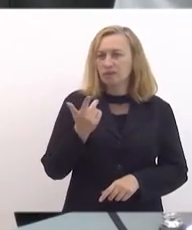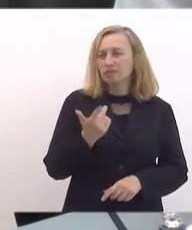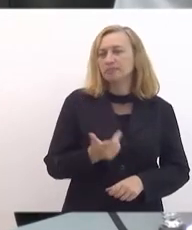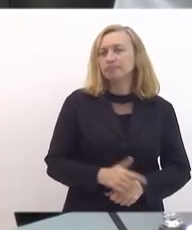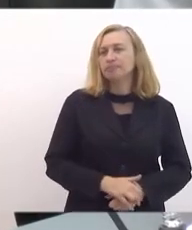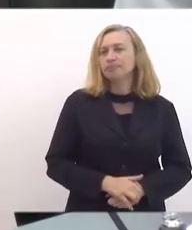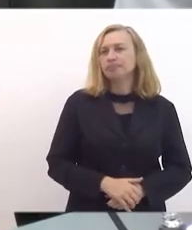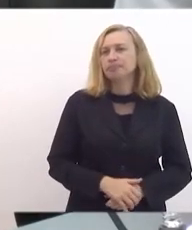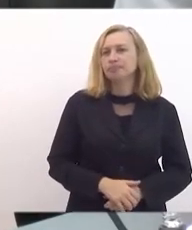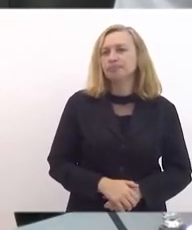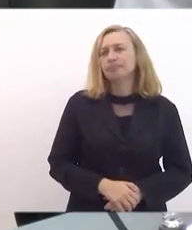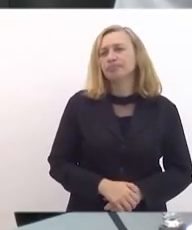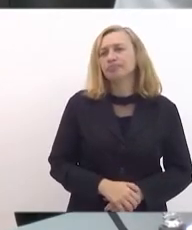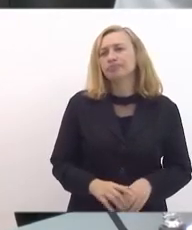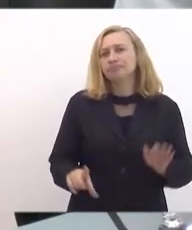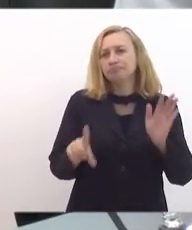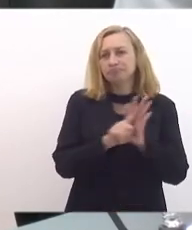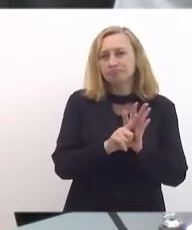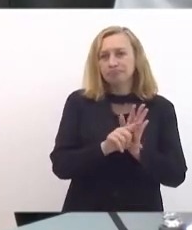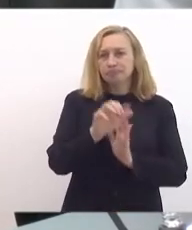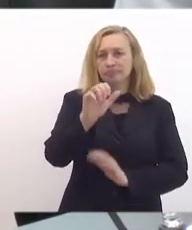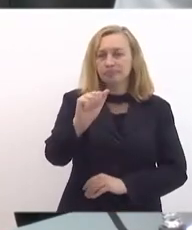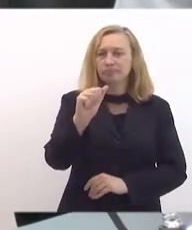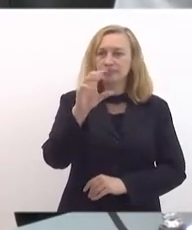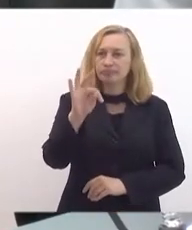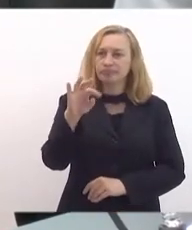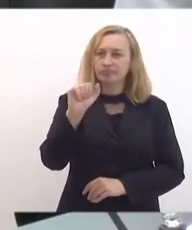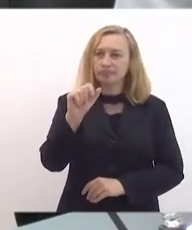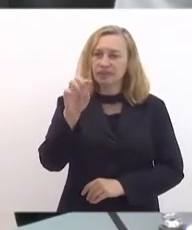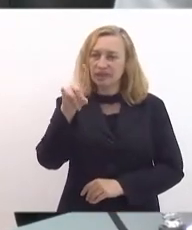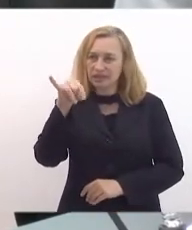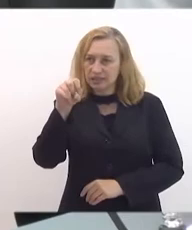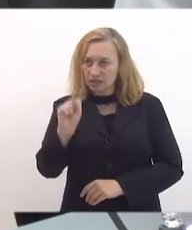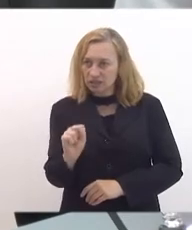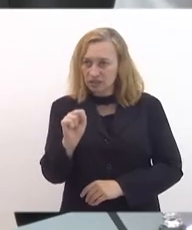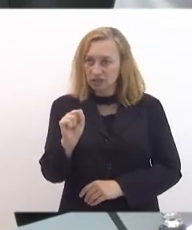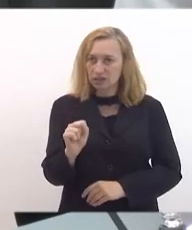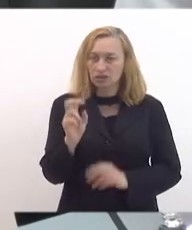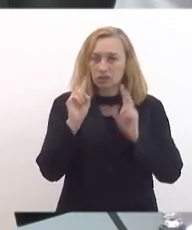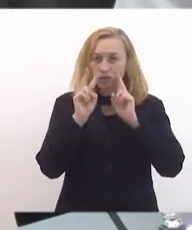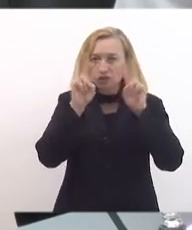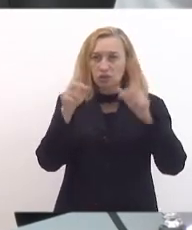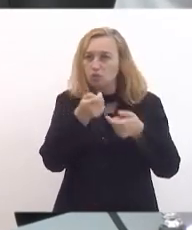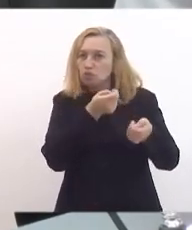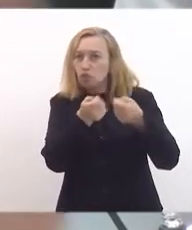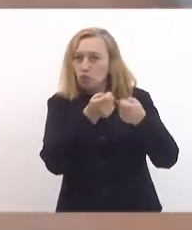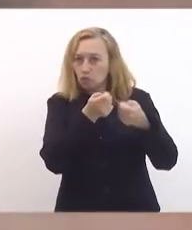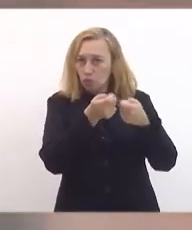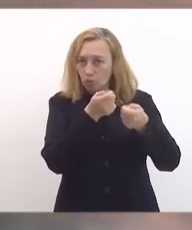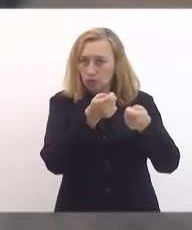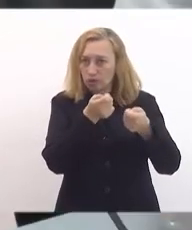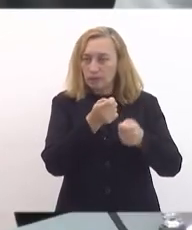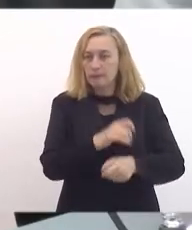e como a lei dos Atacadistas sou ponto de vista do controle